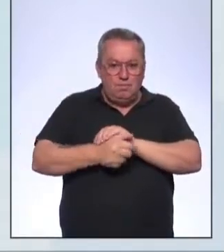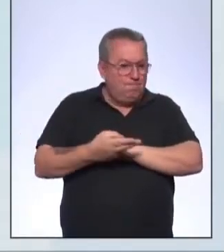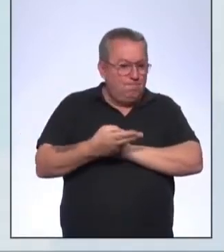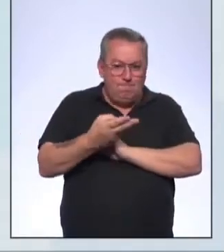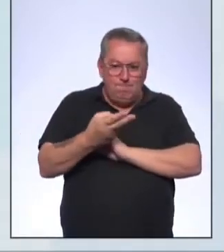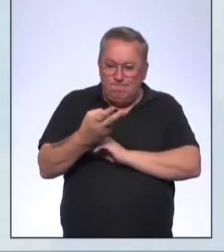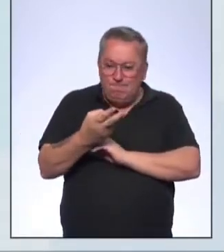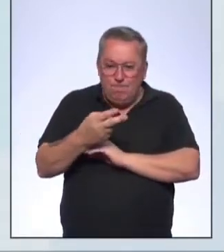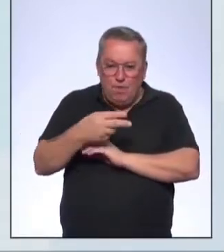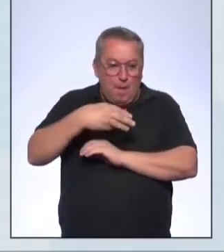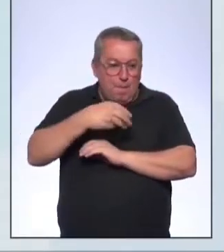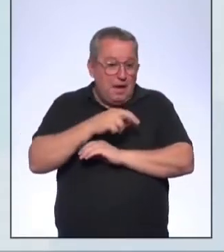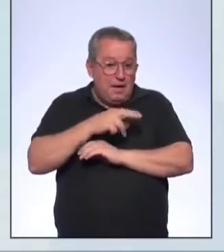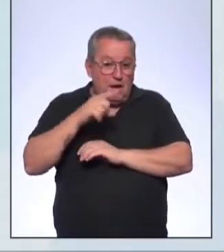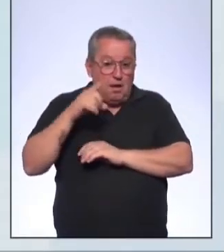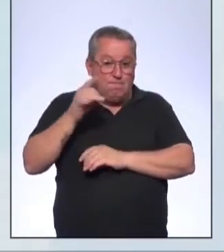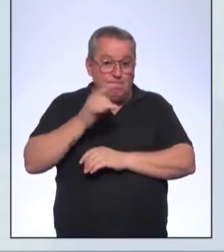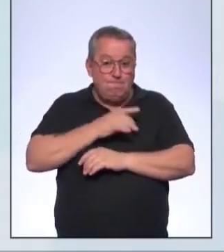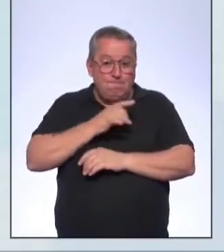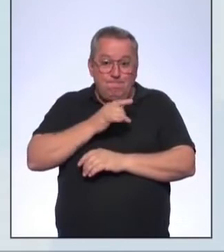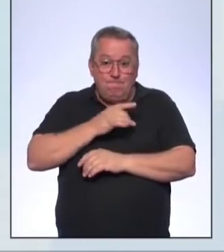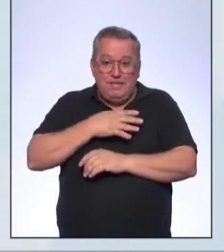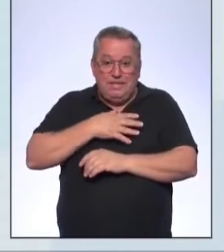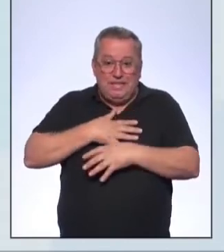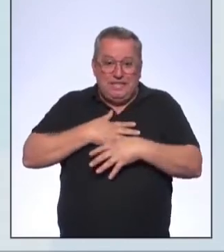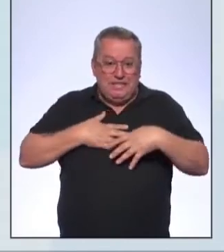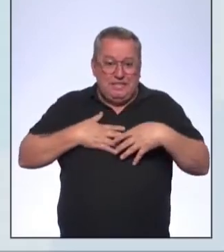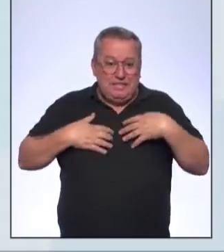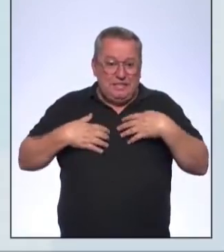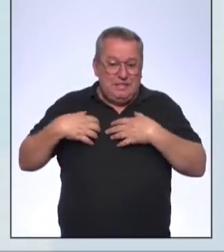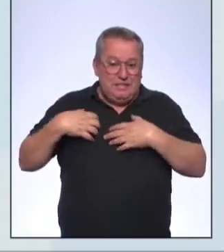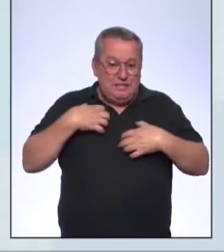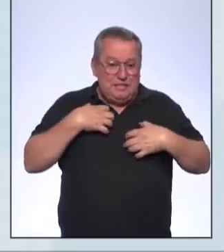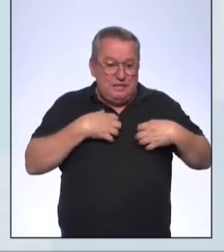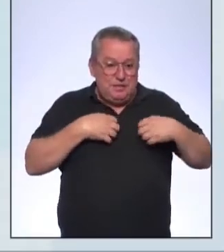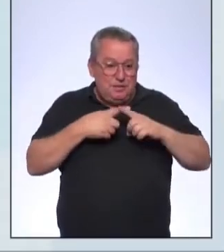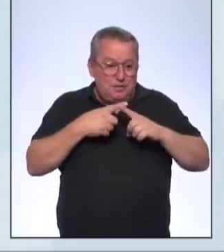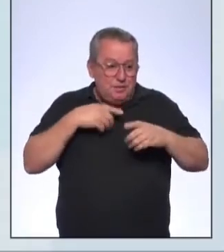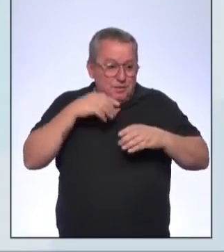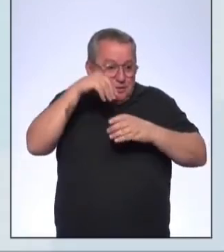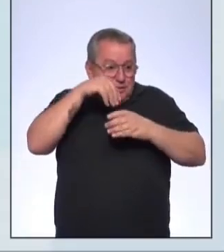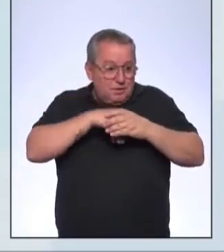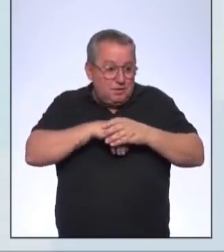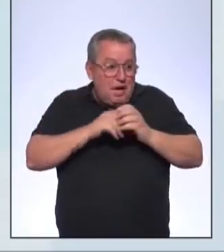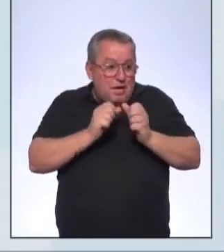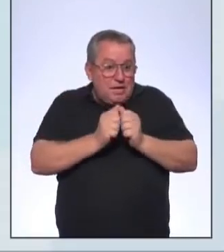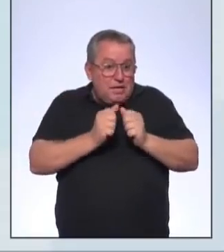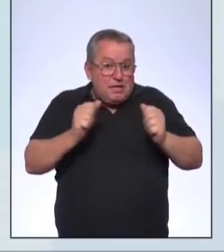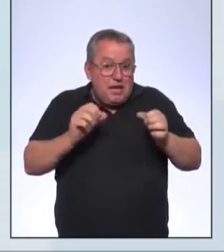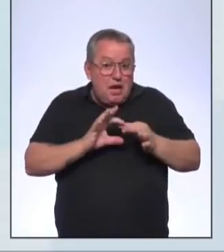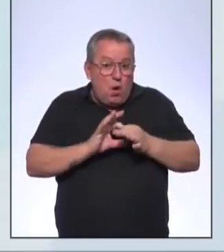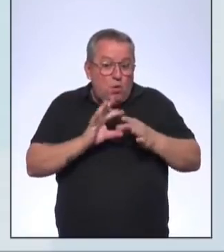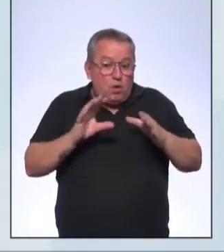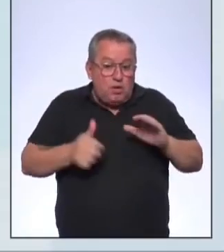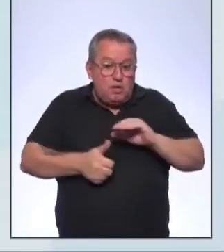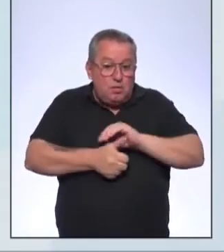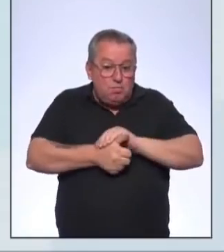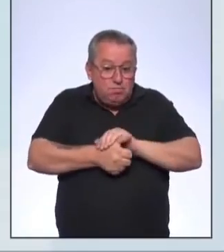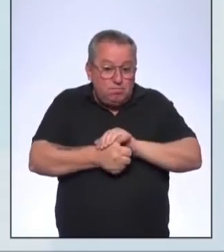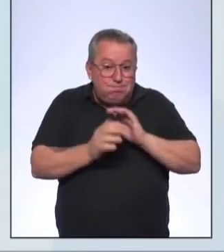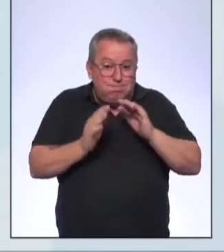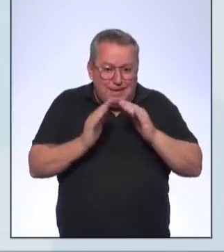Mariana já estava ficando com medo Ah pois eles estavam um animal silvestre sem autorização de um órgão